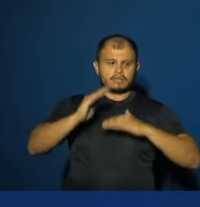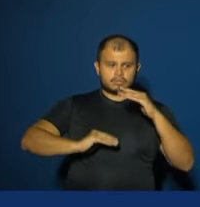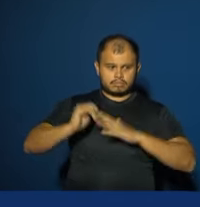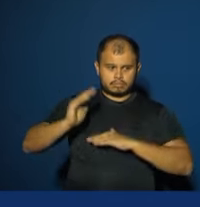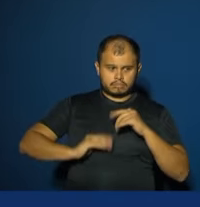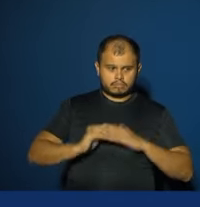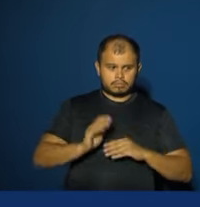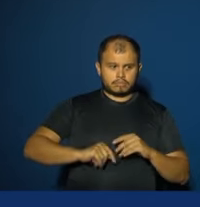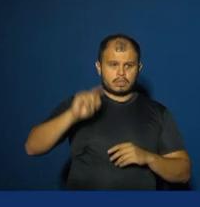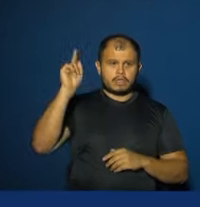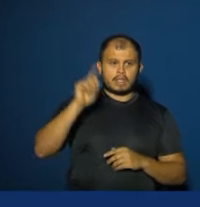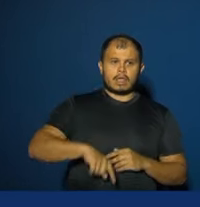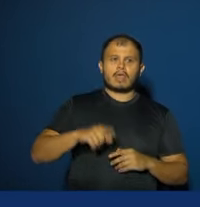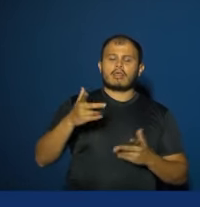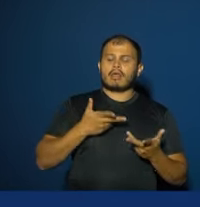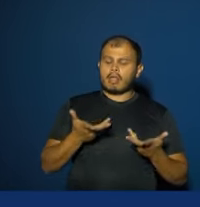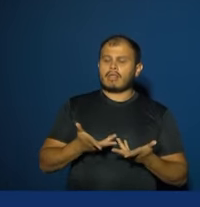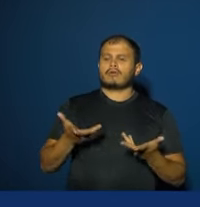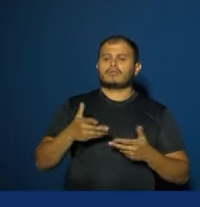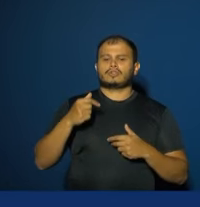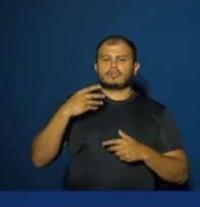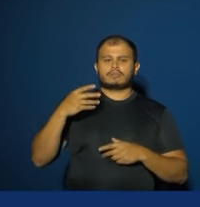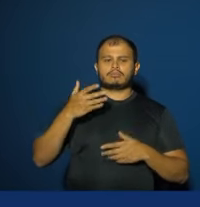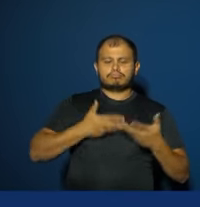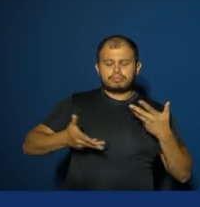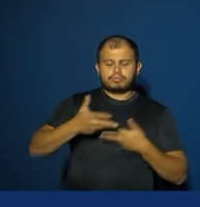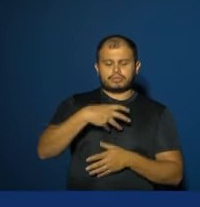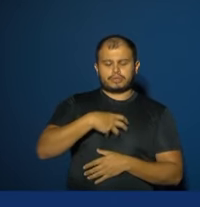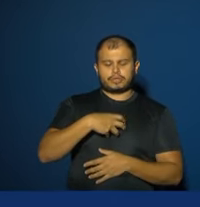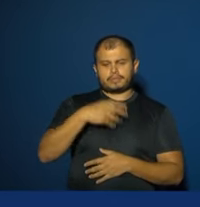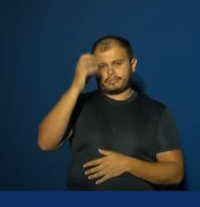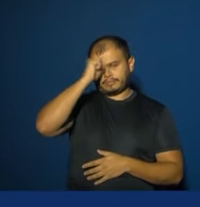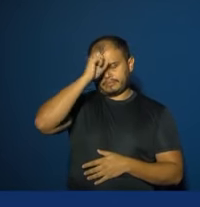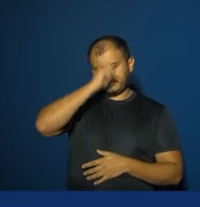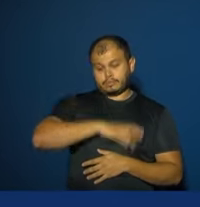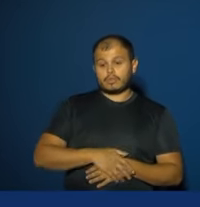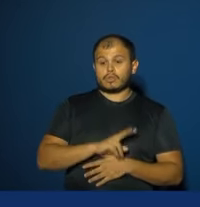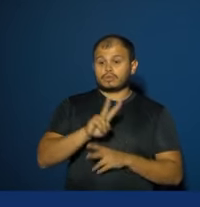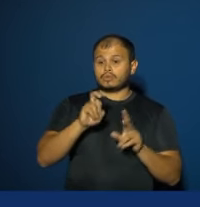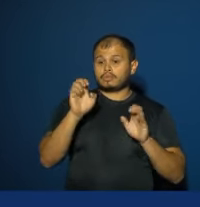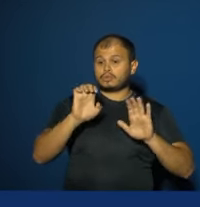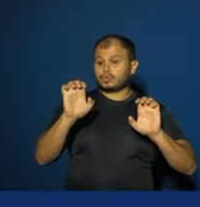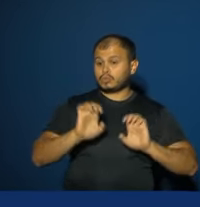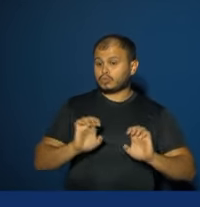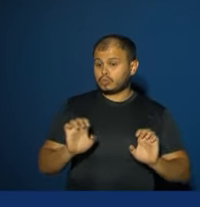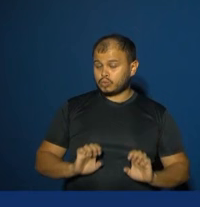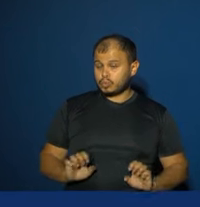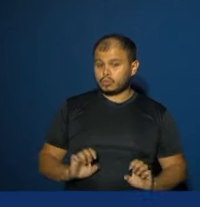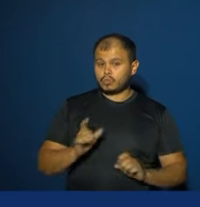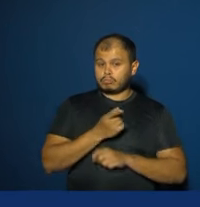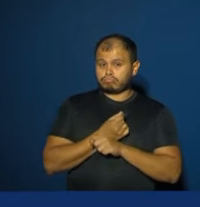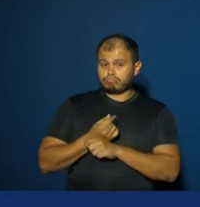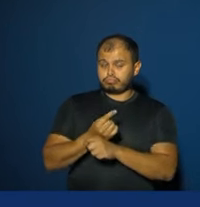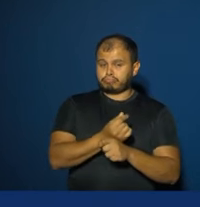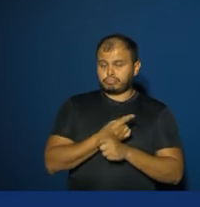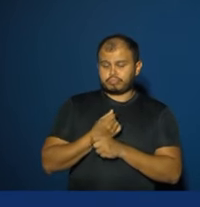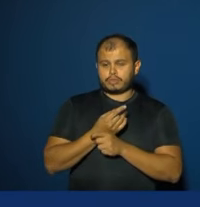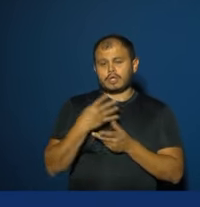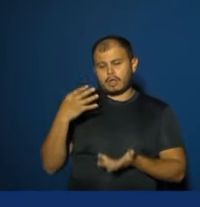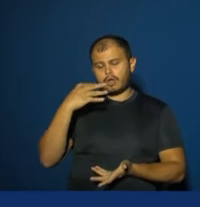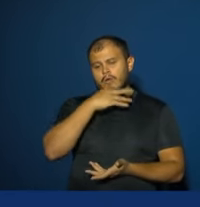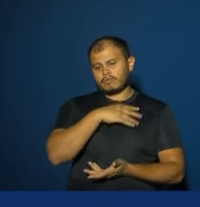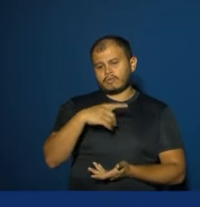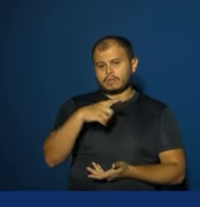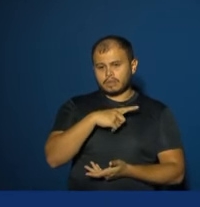essa é uma dinâmica dinâmica de aprendizado sobre estrutura de capital é claro que que a